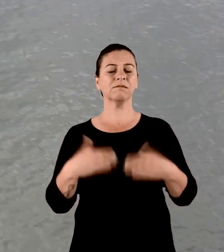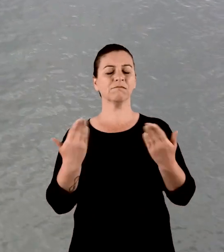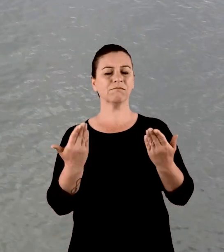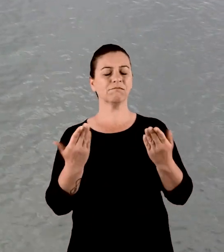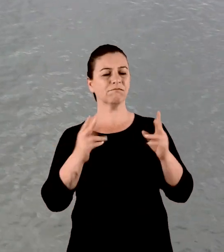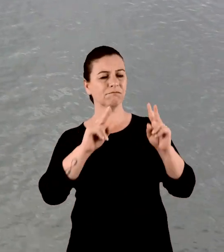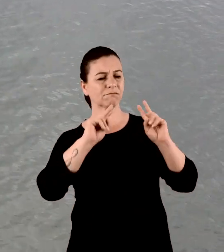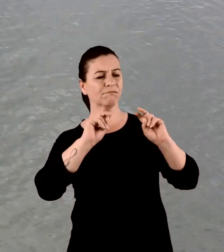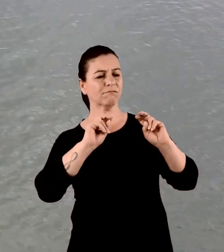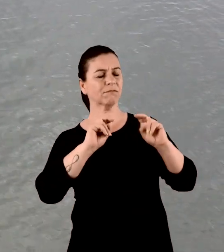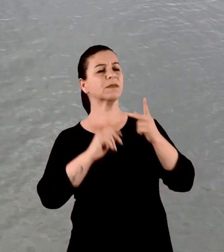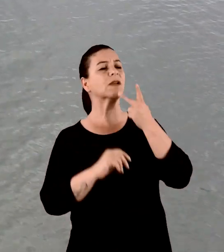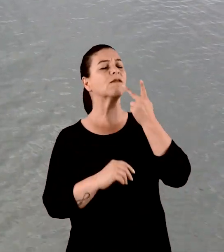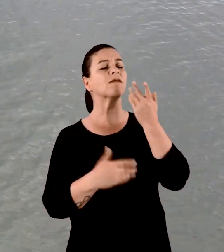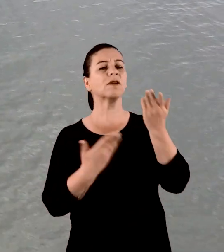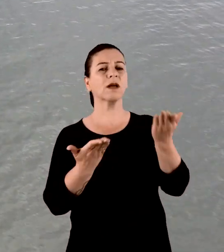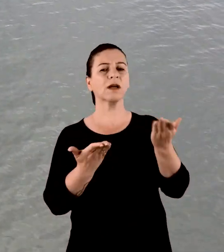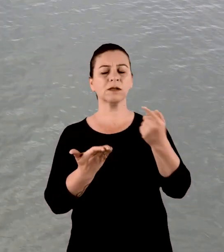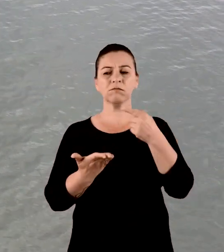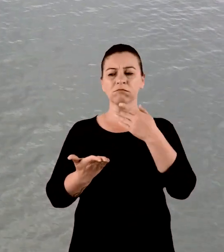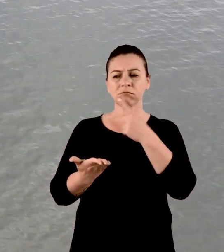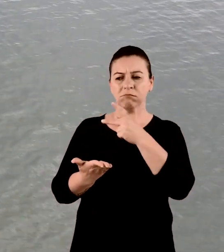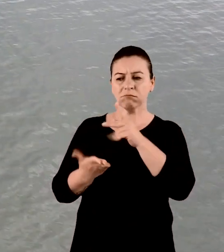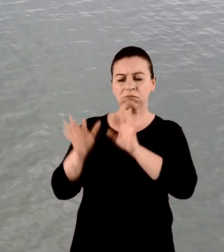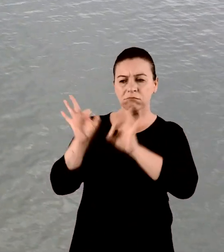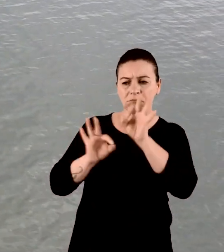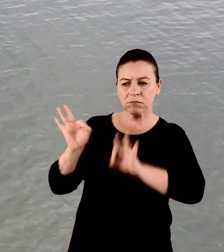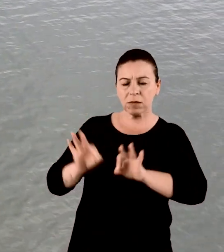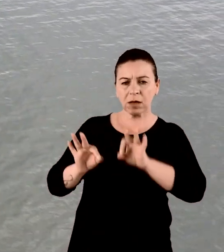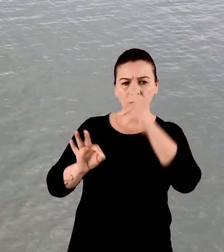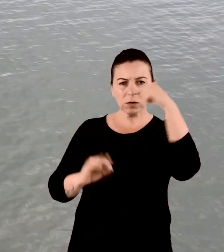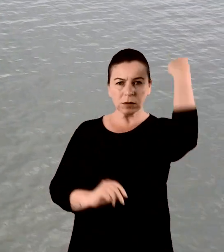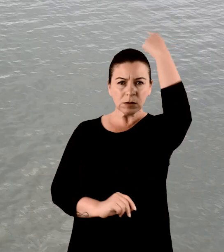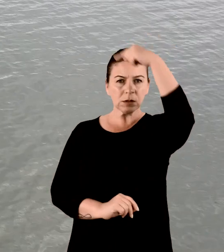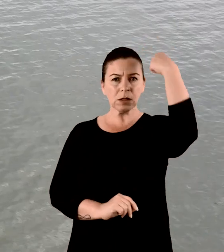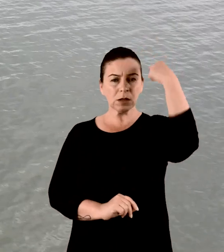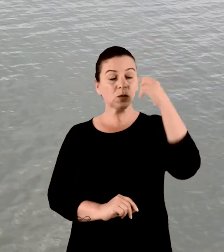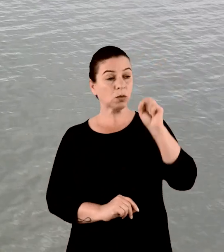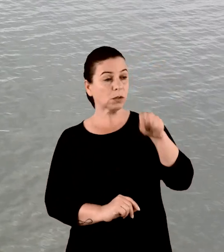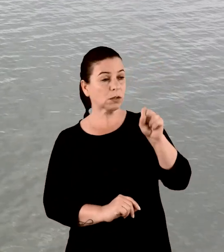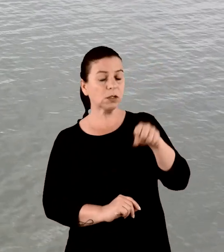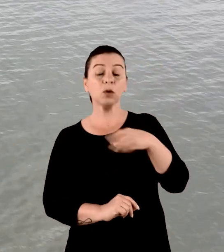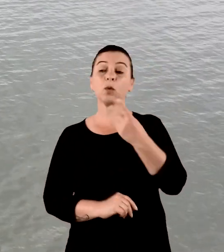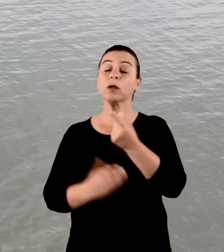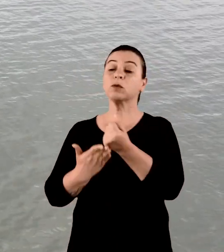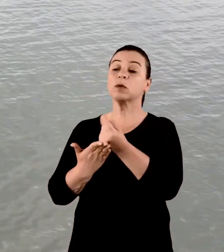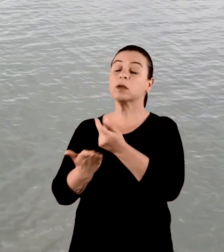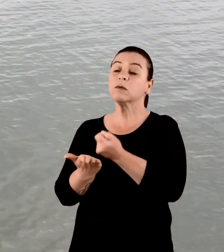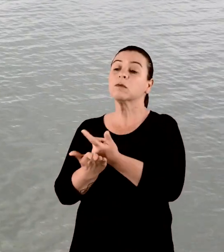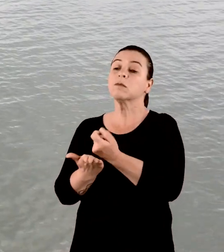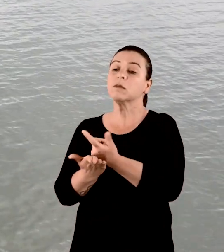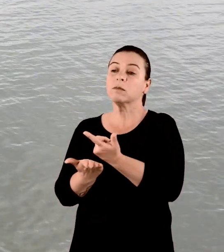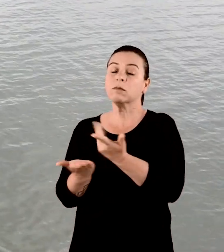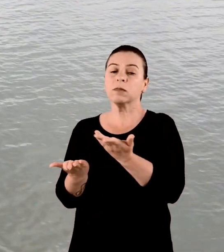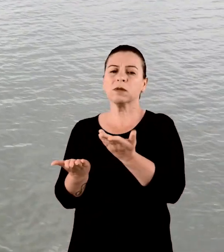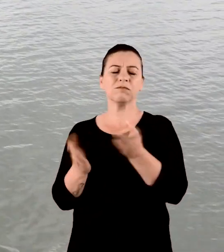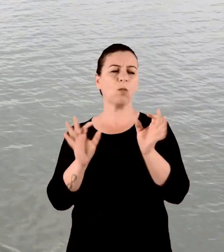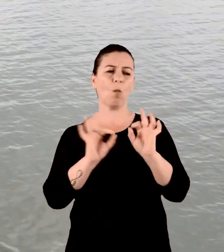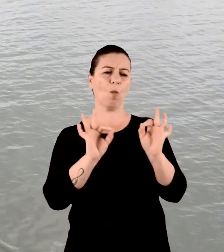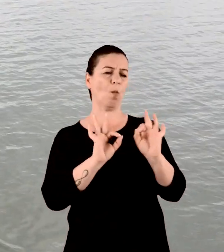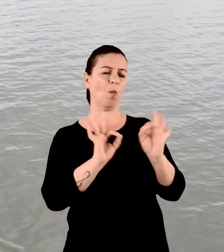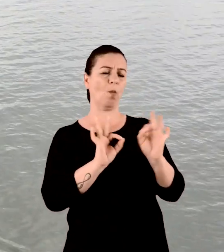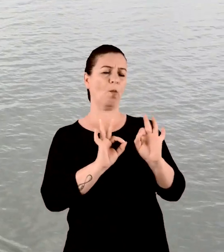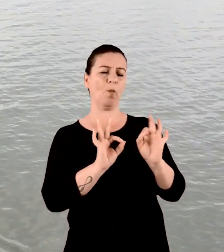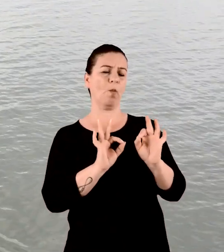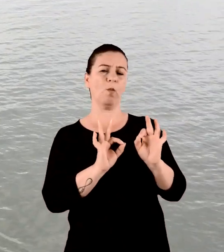E ele estava me olhando, falei, diga, vem, a senhora restaura santo? Eu falei, sim, estou fazendo isso. Quanto que a senhora cobra para